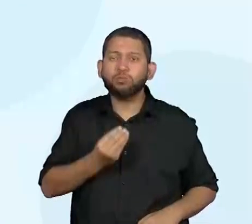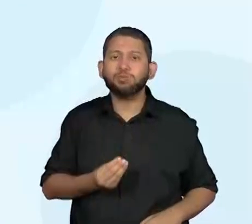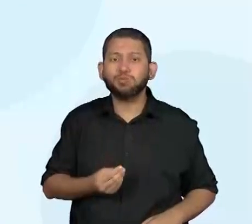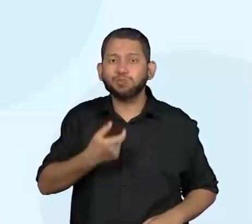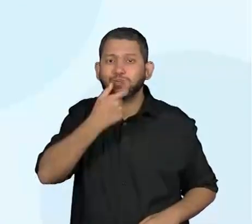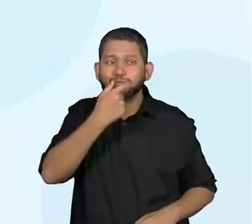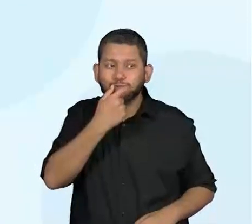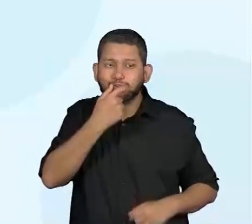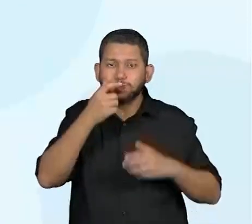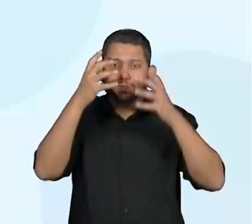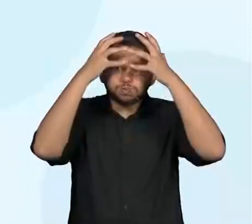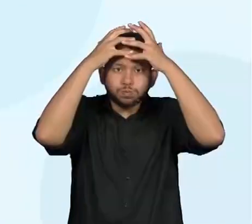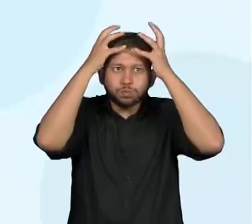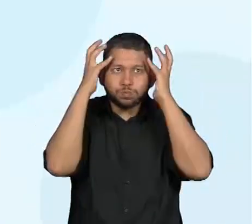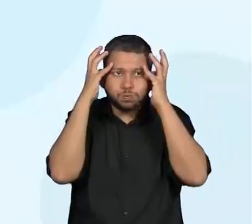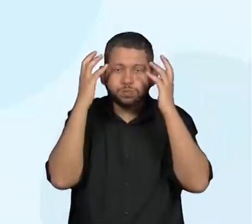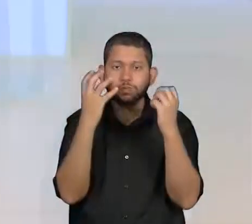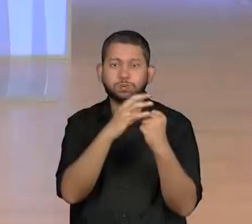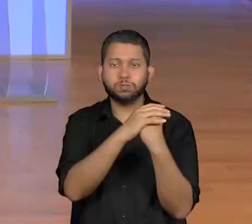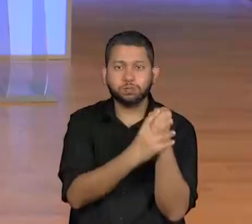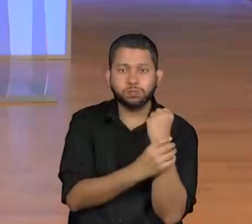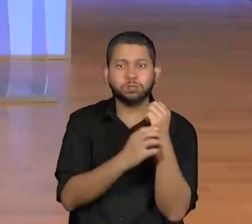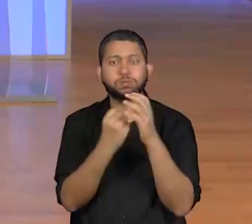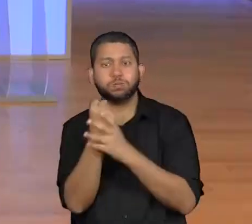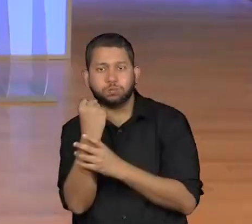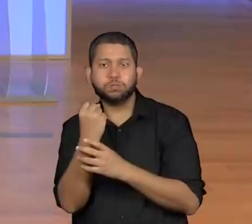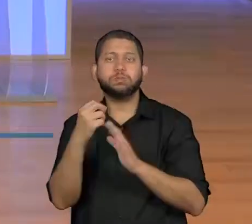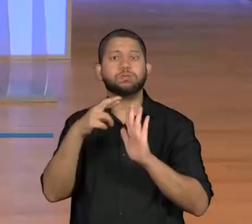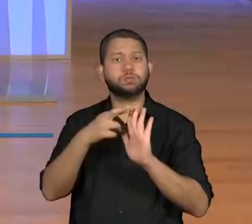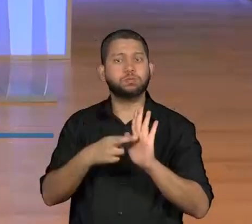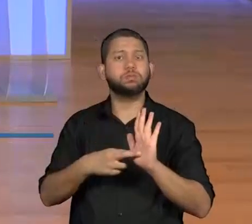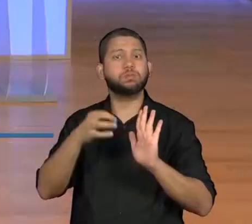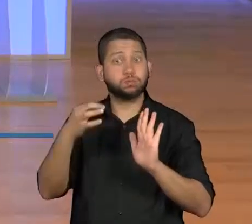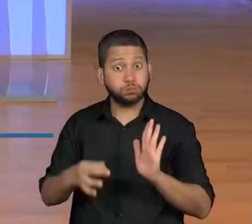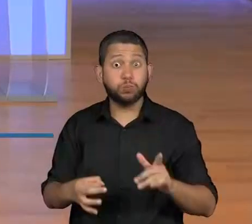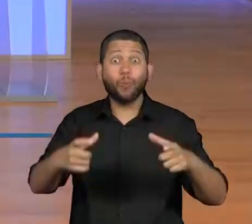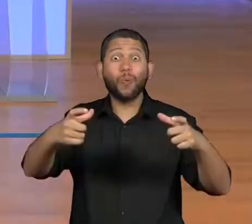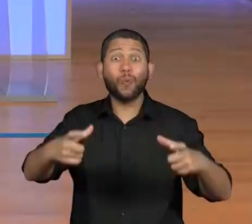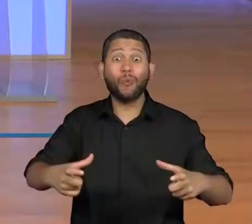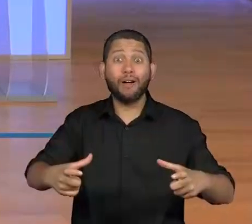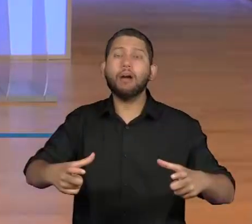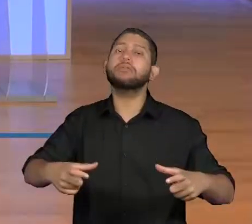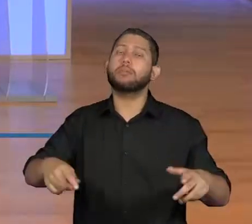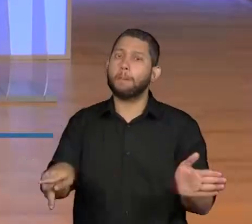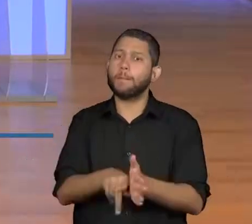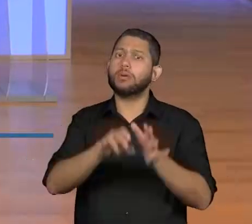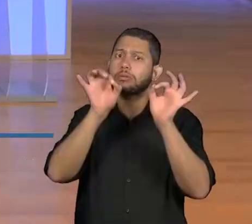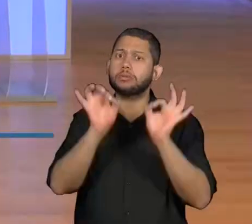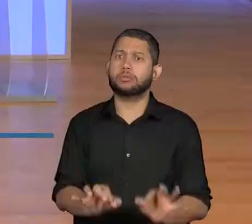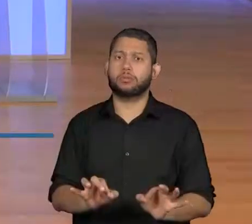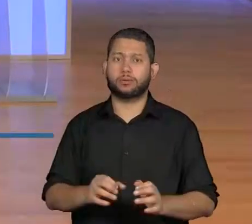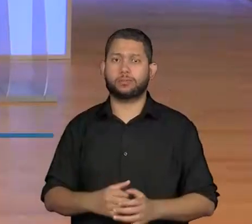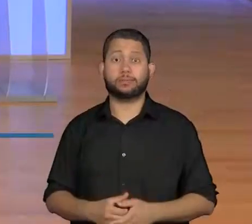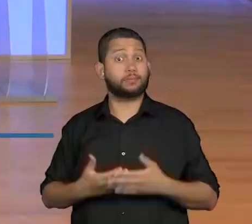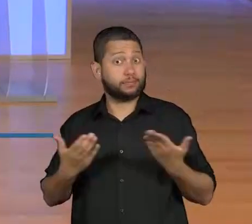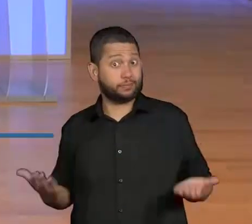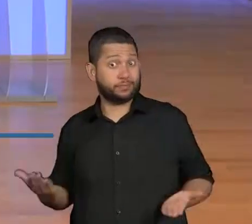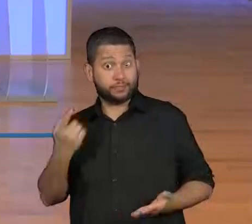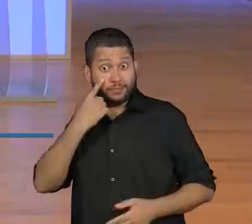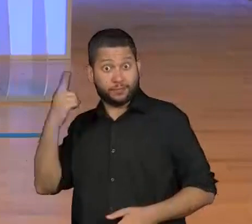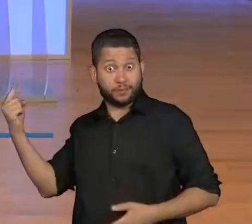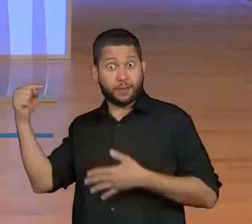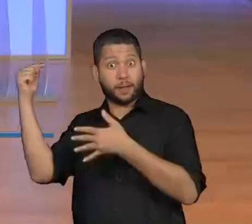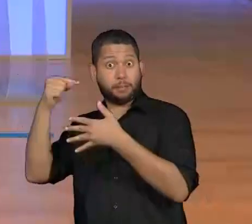apropriado. Cada luta, ela acontece em um determinado local apropriado, tá? Então, essas são características de